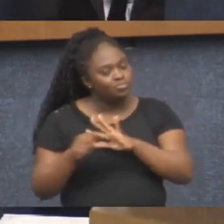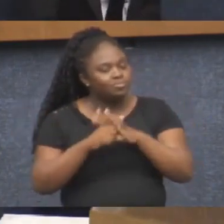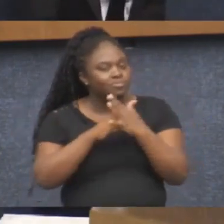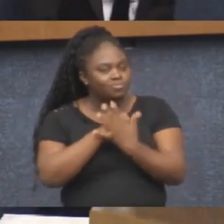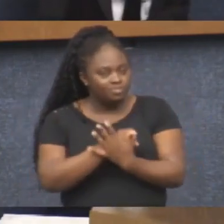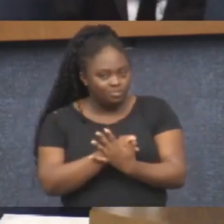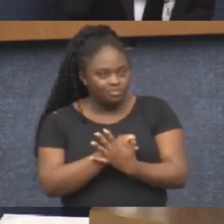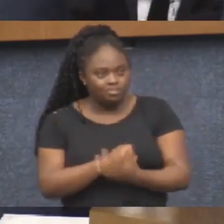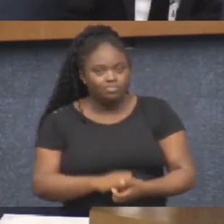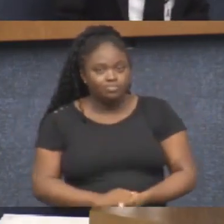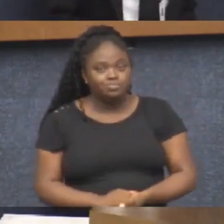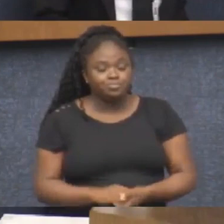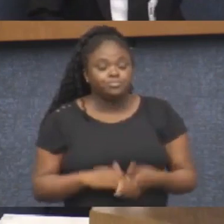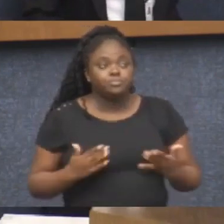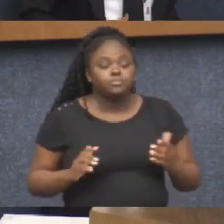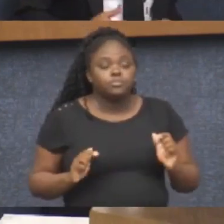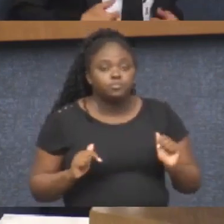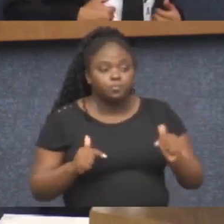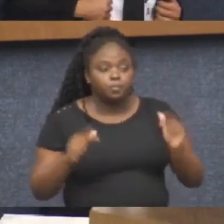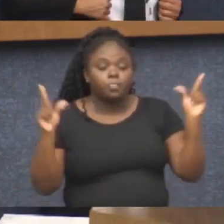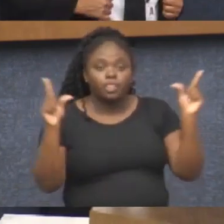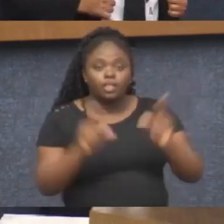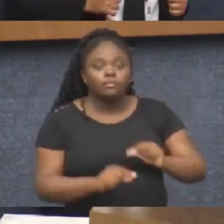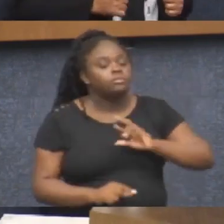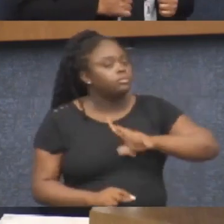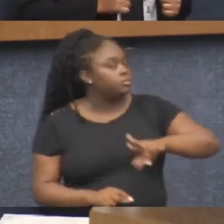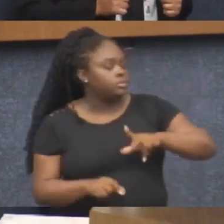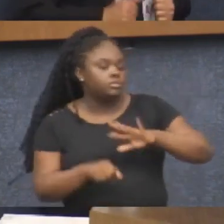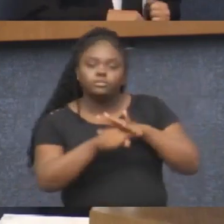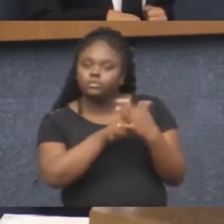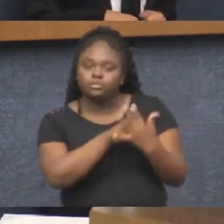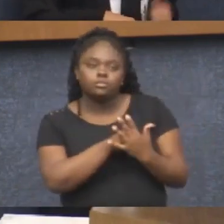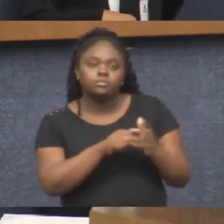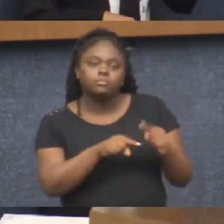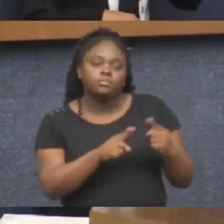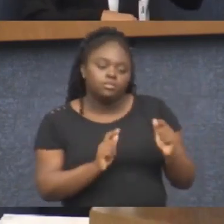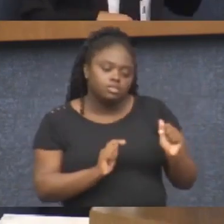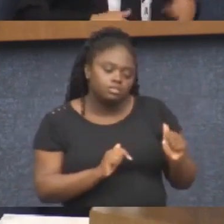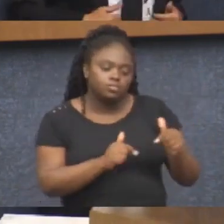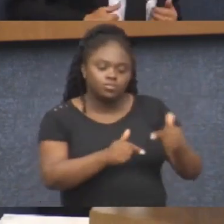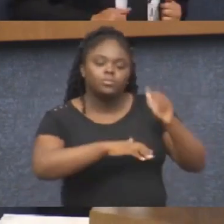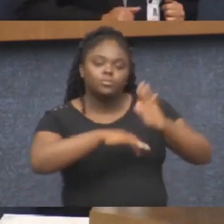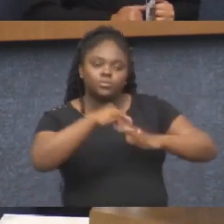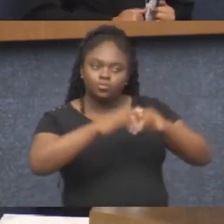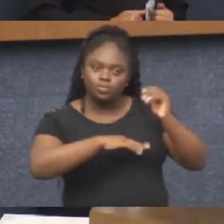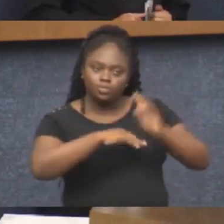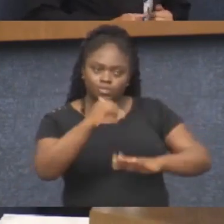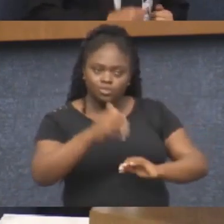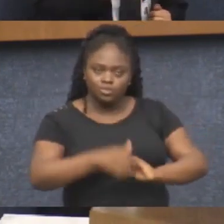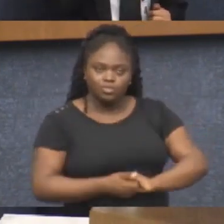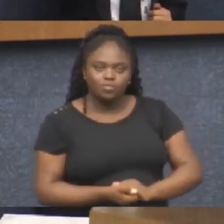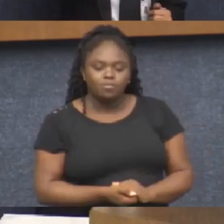pandemia. Então, o efeito de redução não foi a Covid, foi a atuação dos profissionais. Tá?